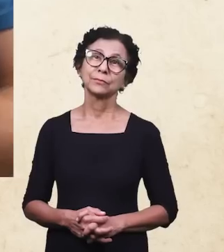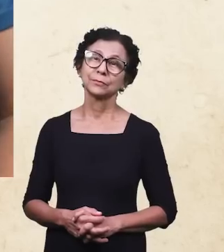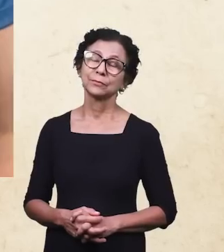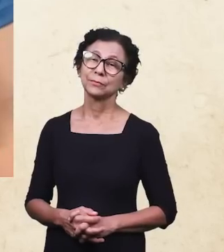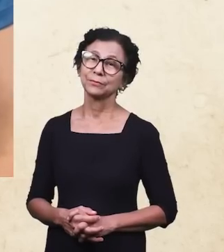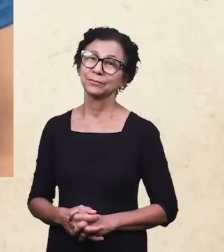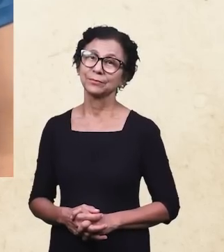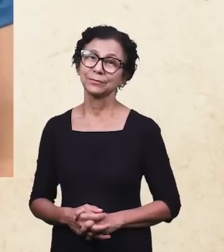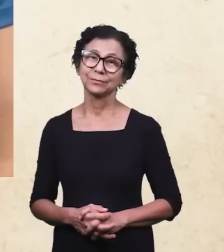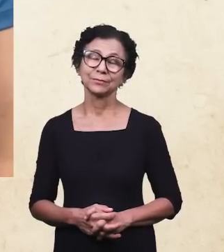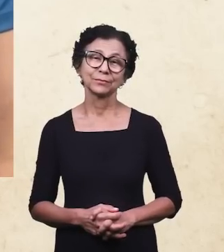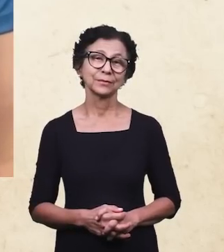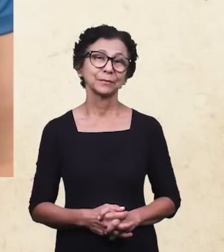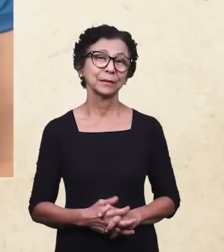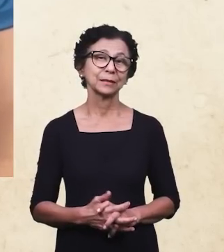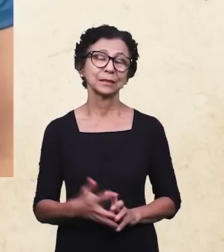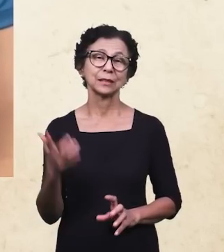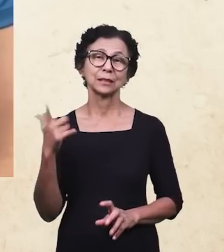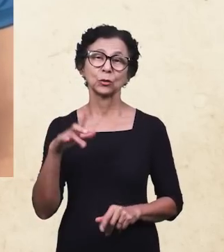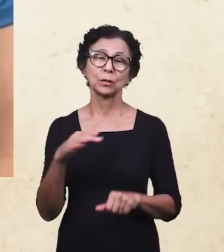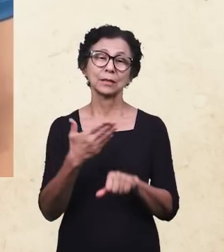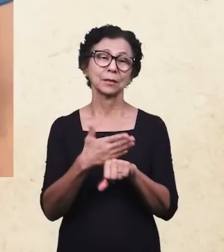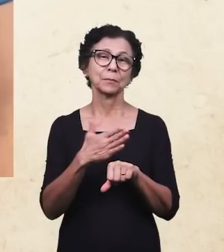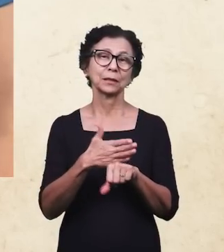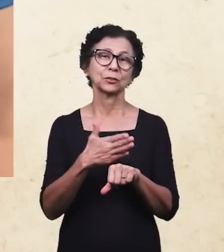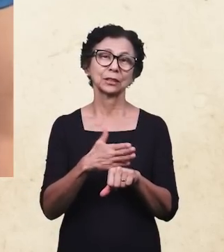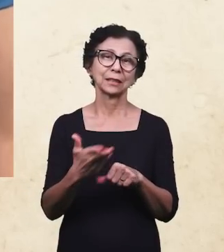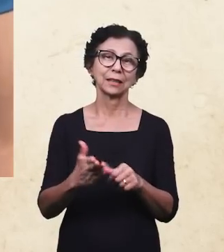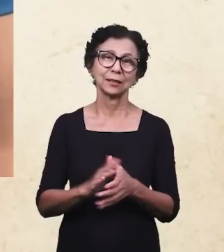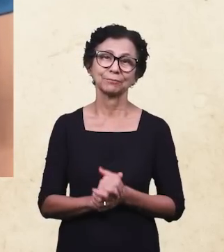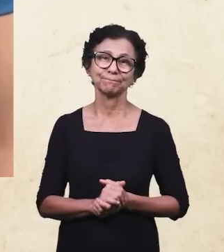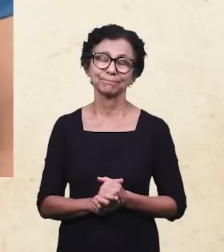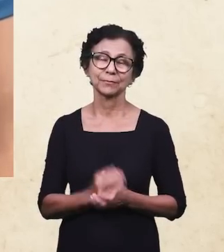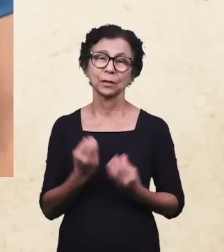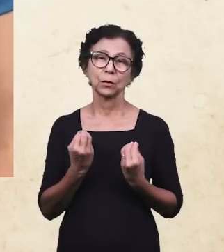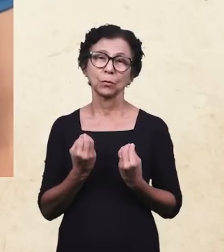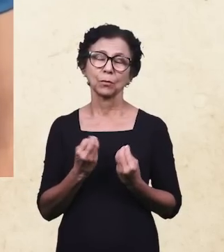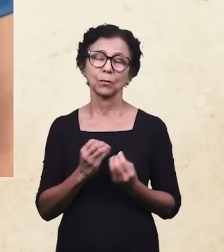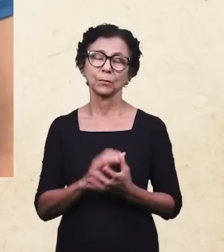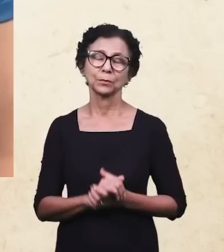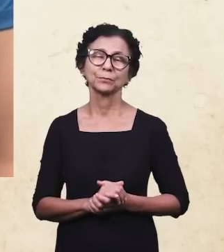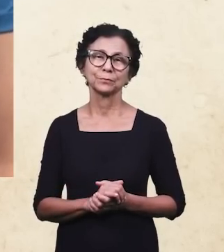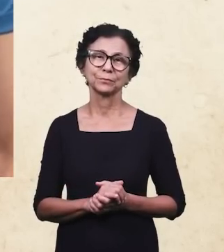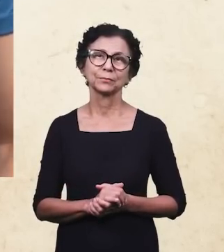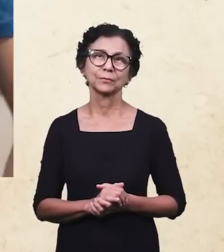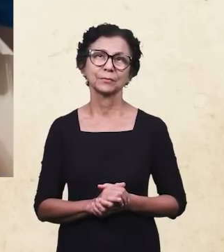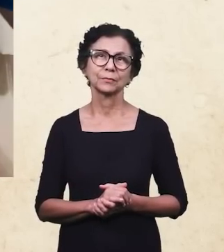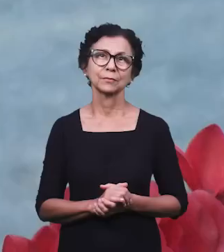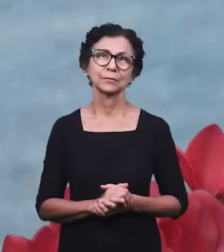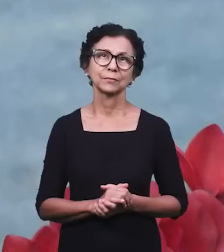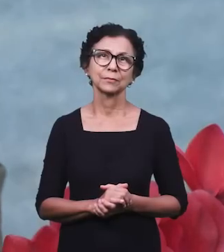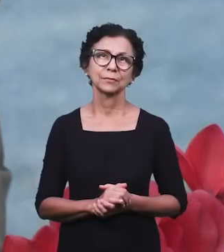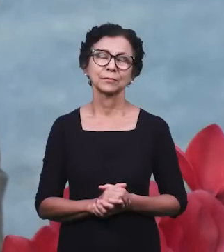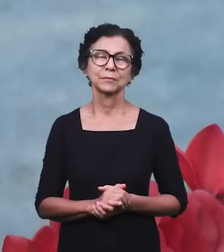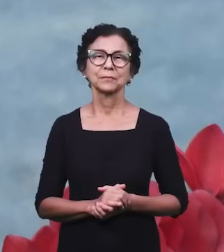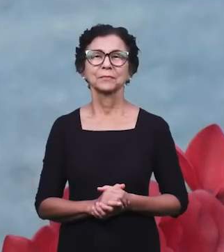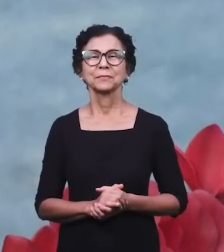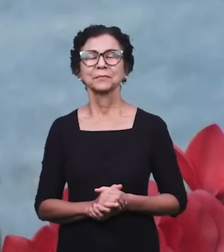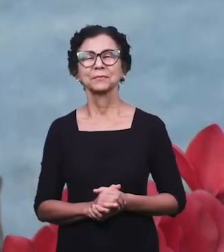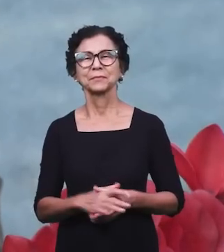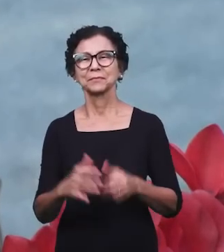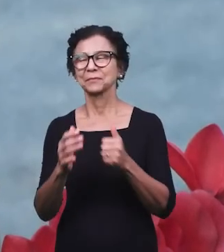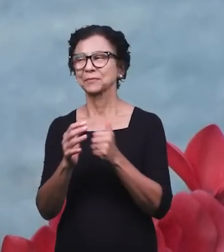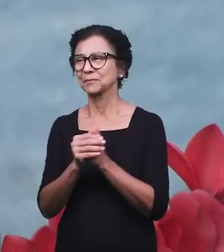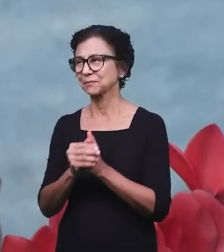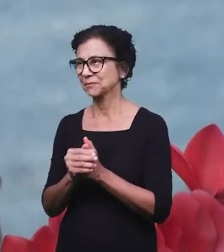prática tudo aquilo que se planejou? Qual a melhor forma de resolver isso? e por onde começar. Amém. Obrigado,